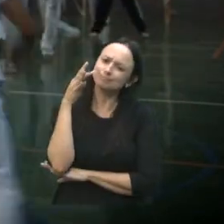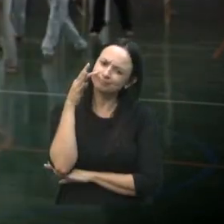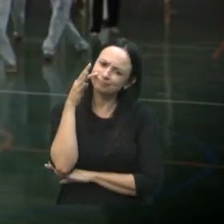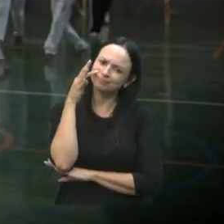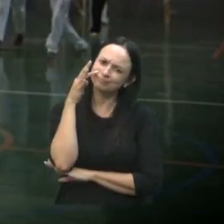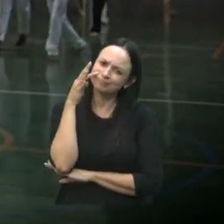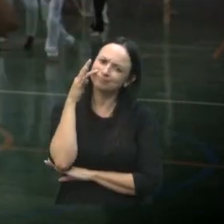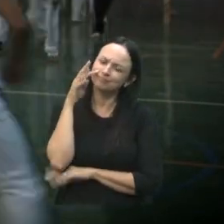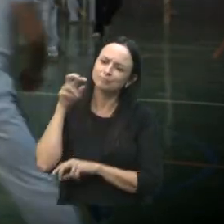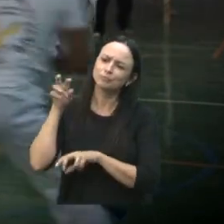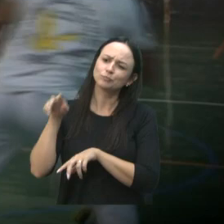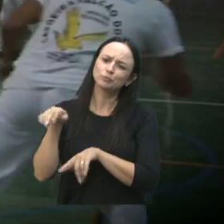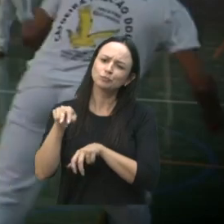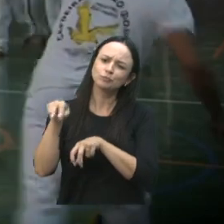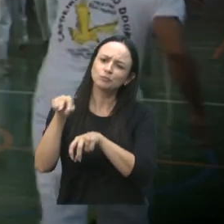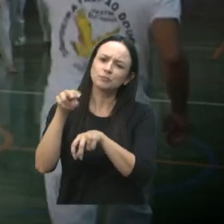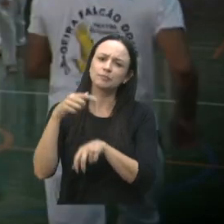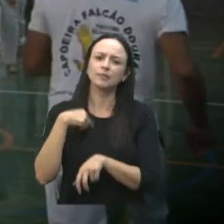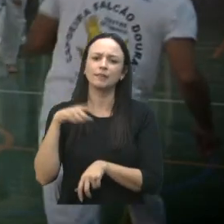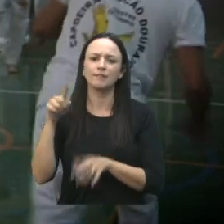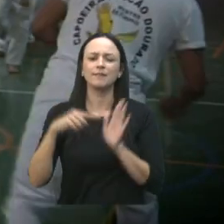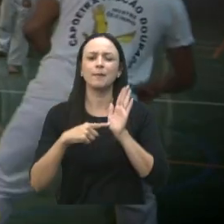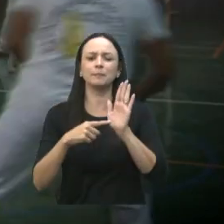E eu ia fazer a apresentação no balneário,